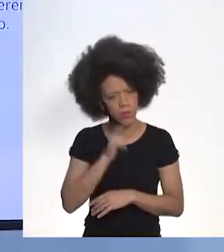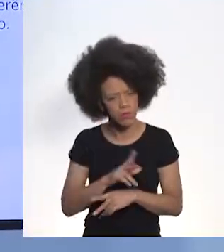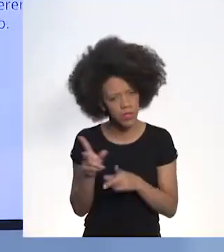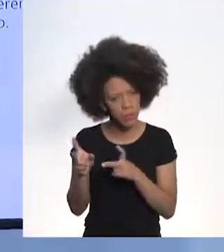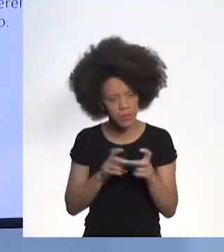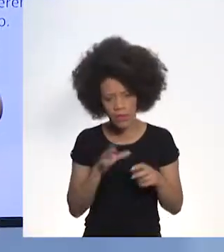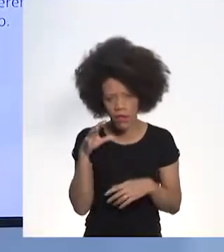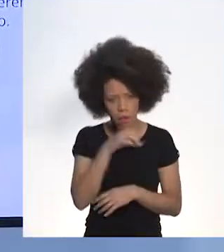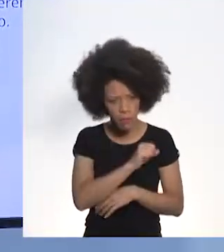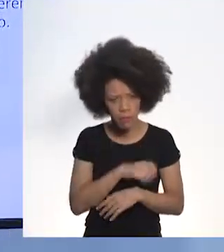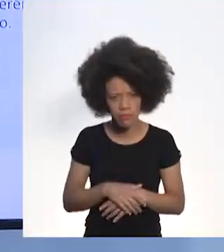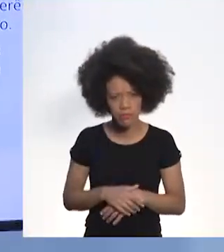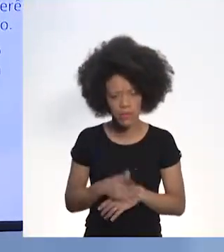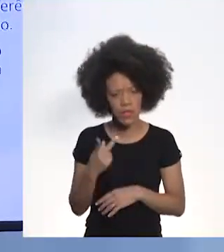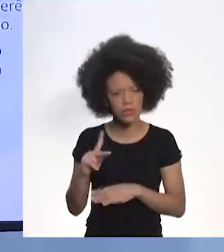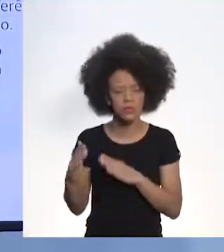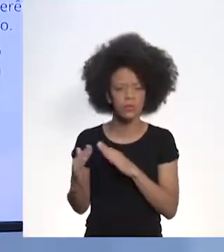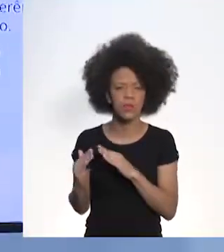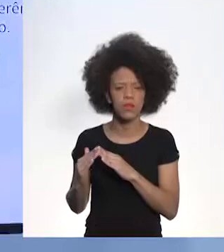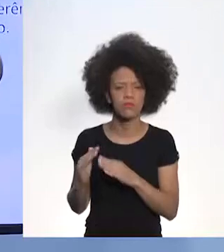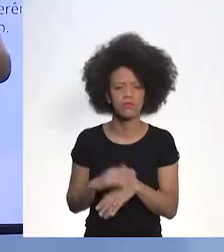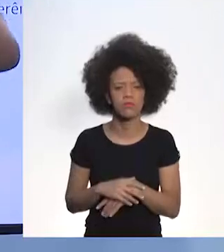identificar rapidamente aí na sua casa